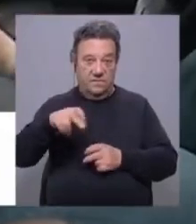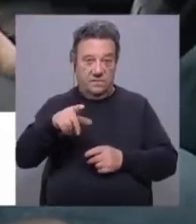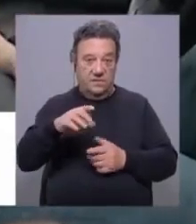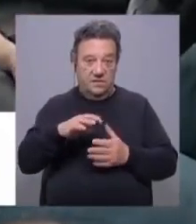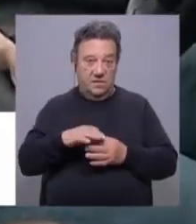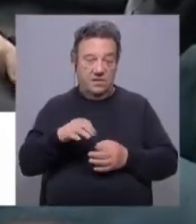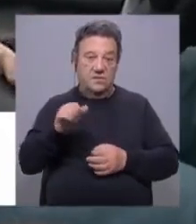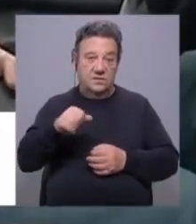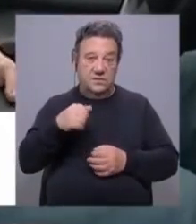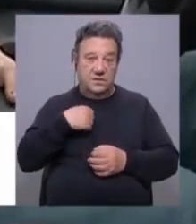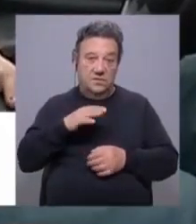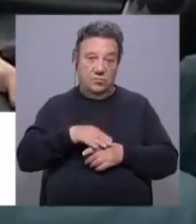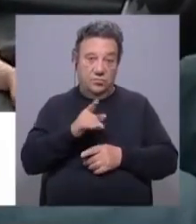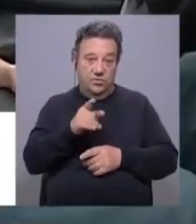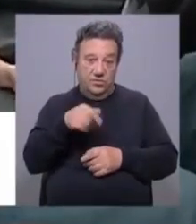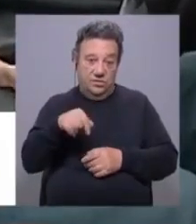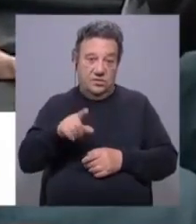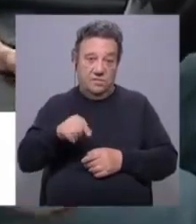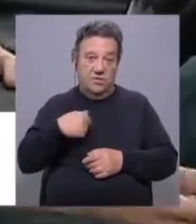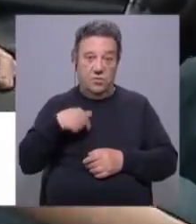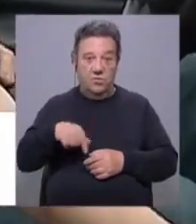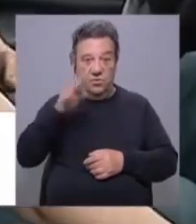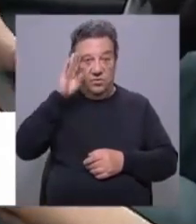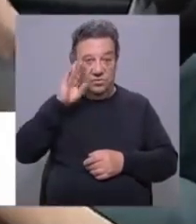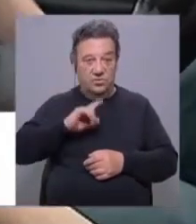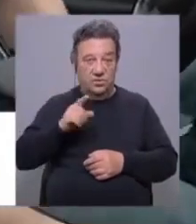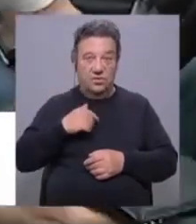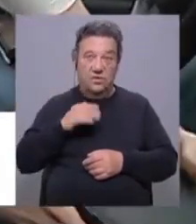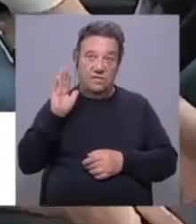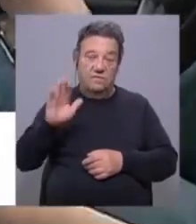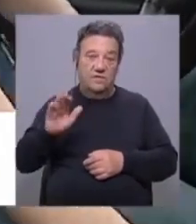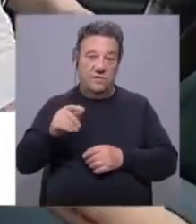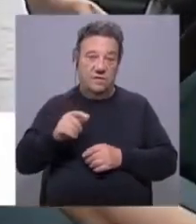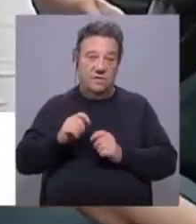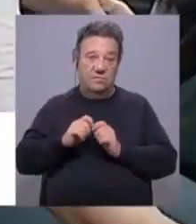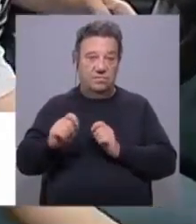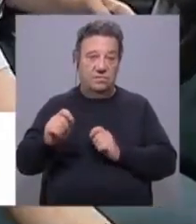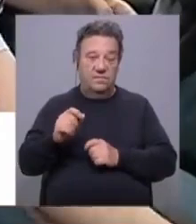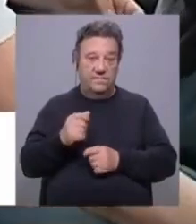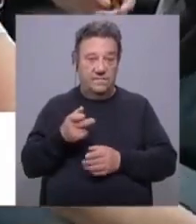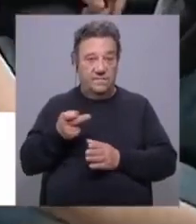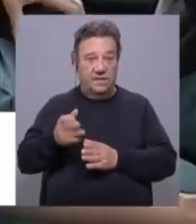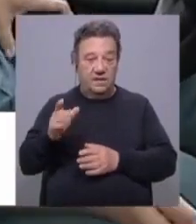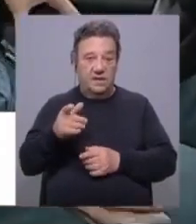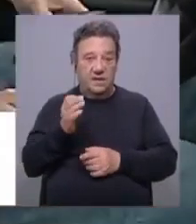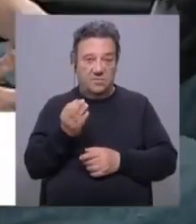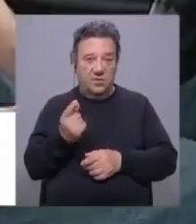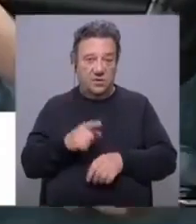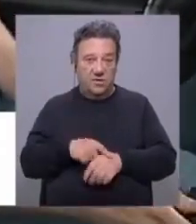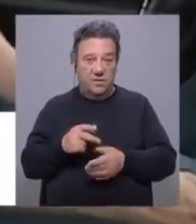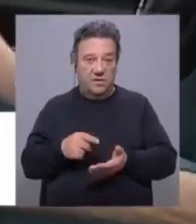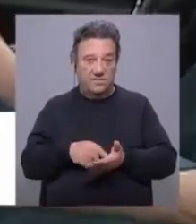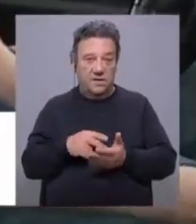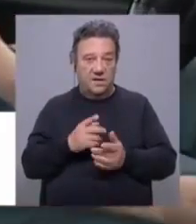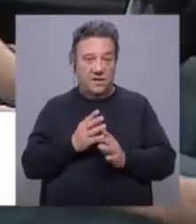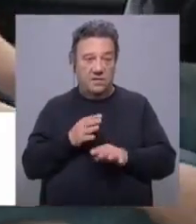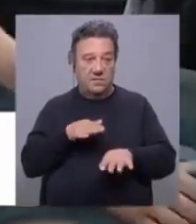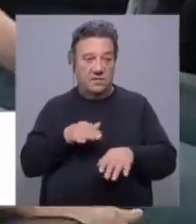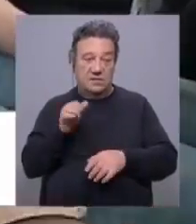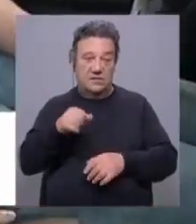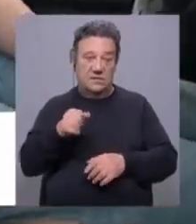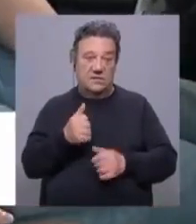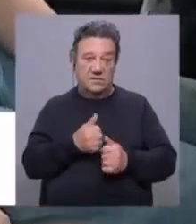ligação. Sim, nós estamos, principalmente é que também estamos a querer ir hoje e ficar lá o resto da quarentena. Estiveram muito tempo à espera na fila? Um bocadinho,